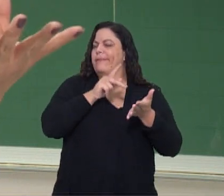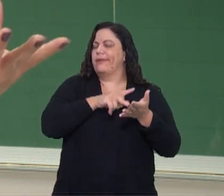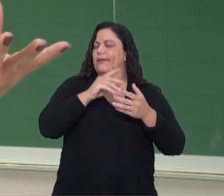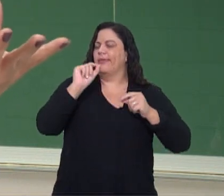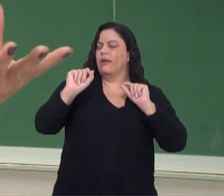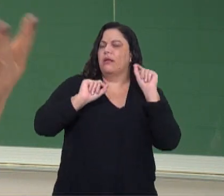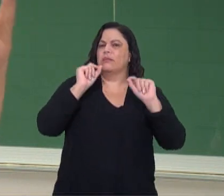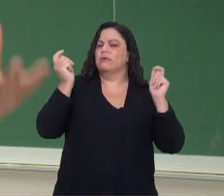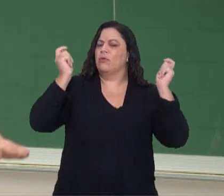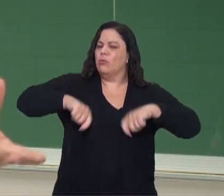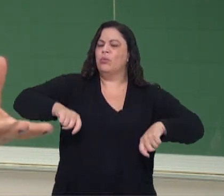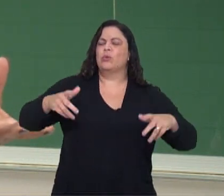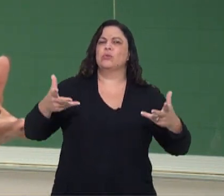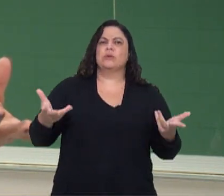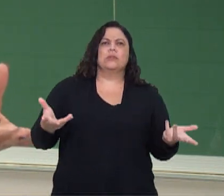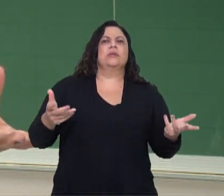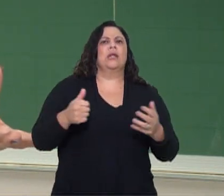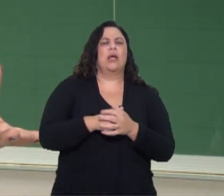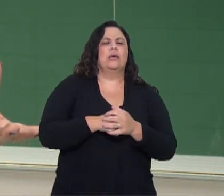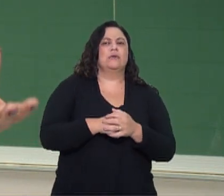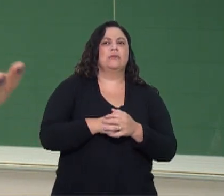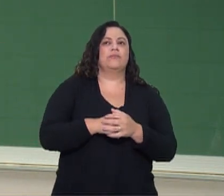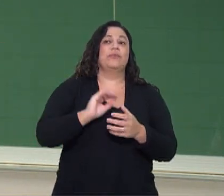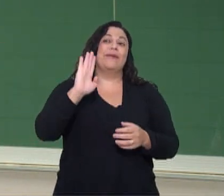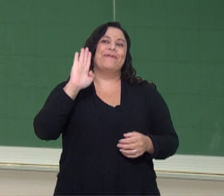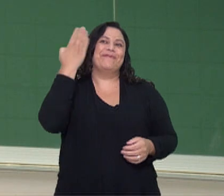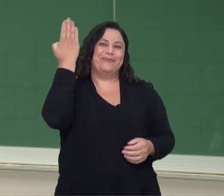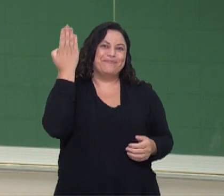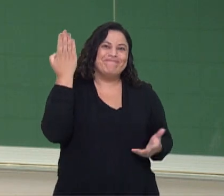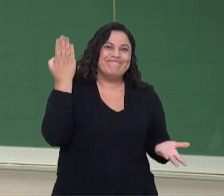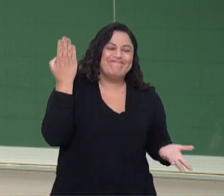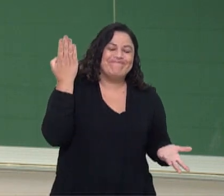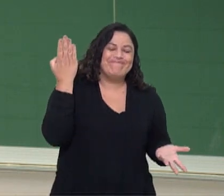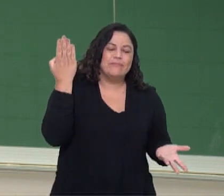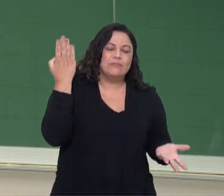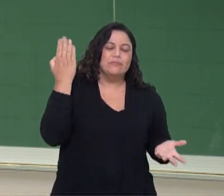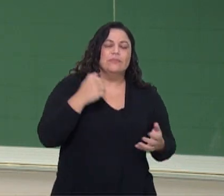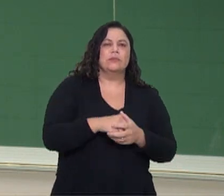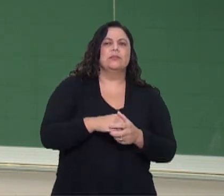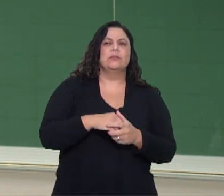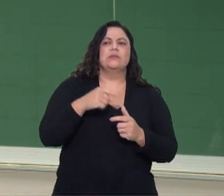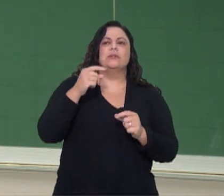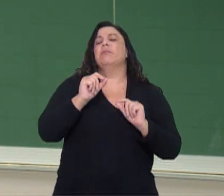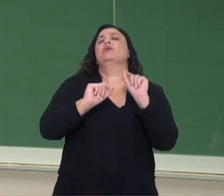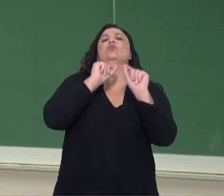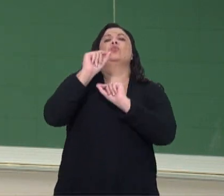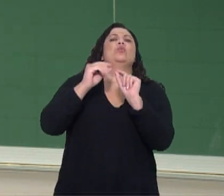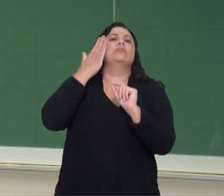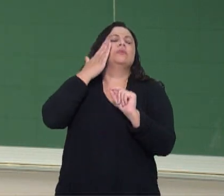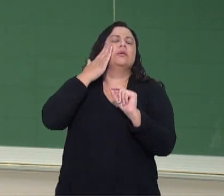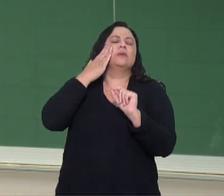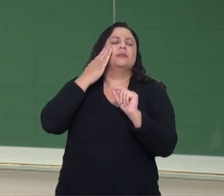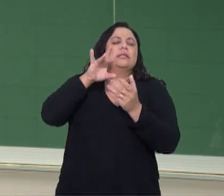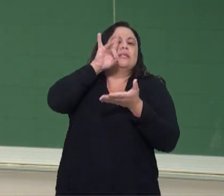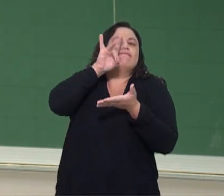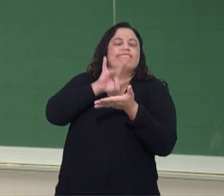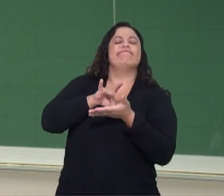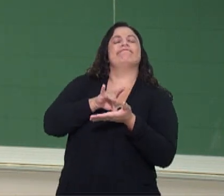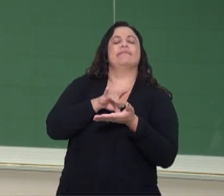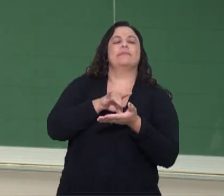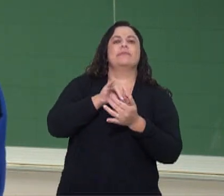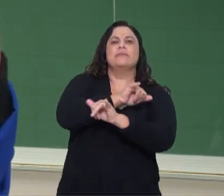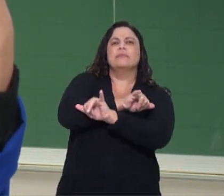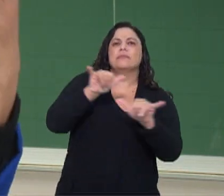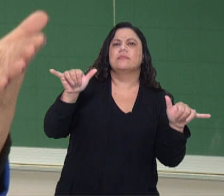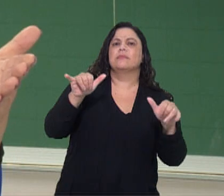eu posso considerar? Eu posso considerar que é uma fake news. E para eu saber que é uma notícia autêntica, que é uma notícia real, eu preciso do quê? Eu